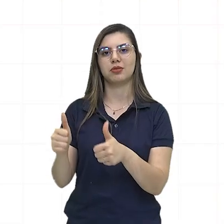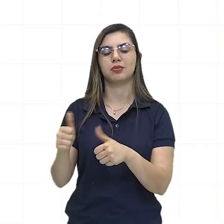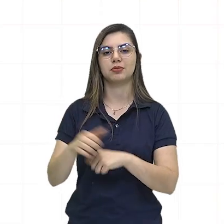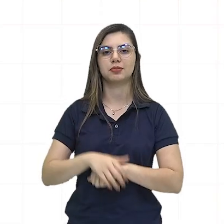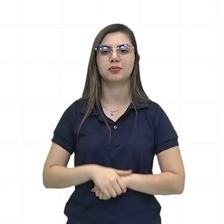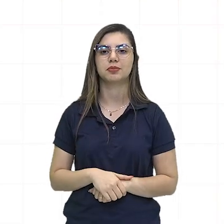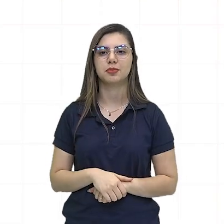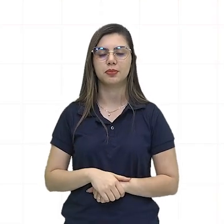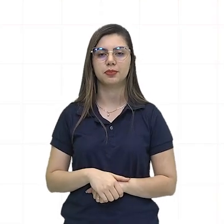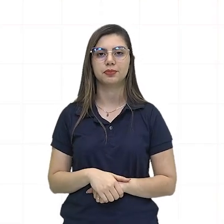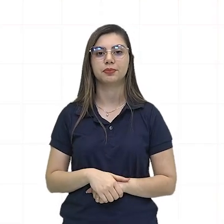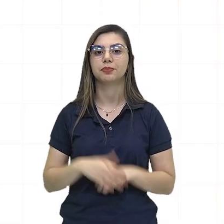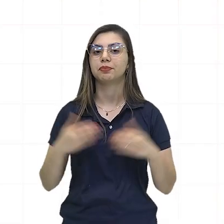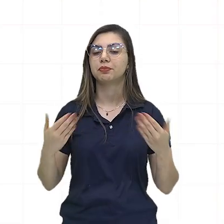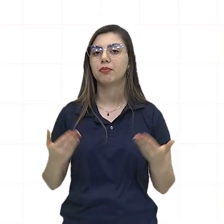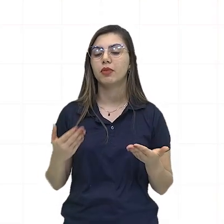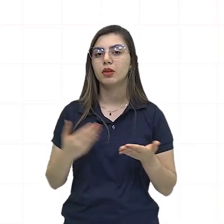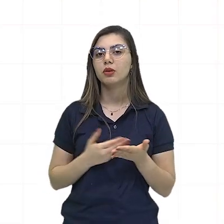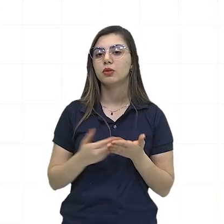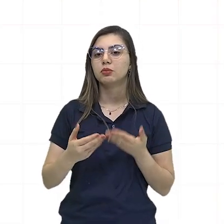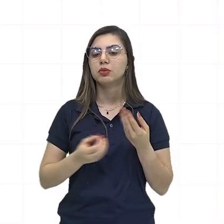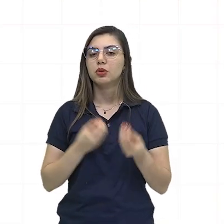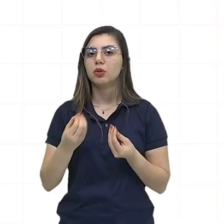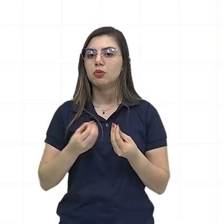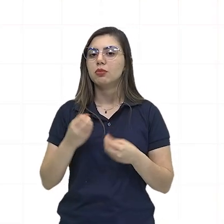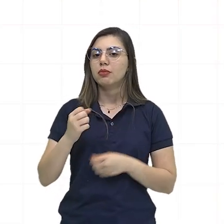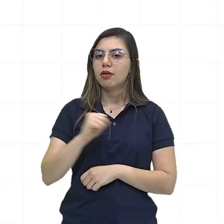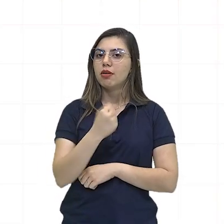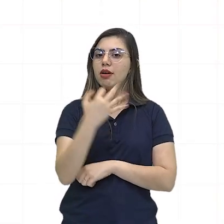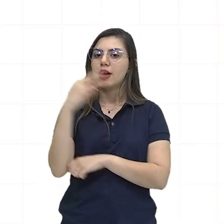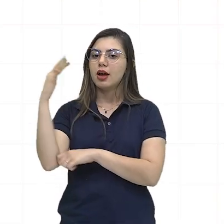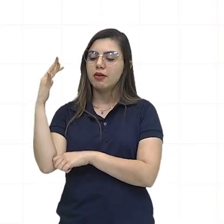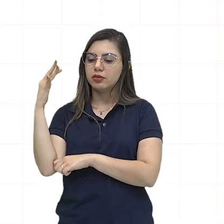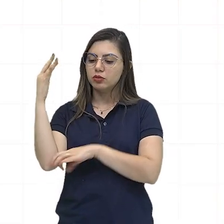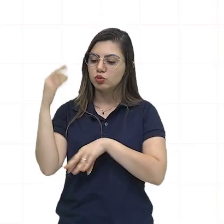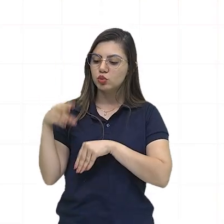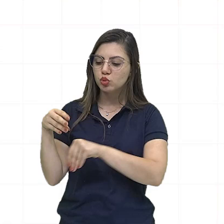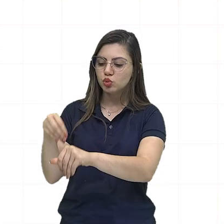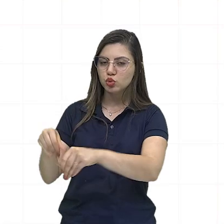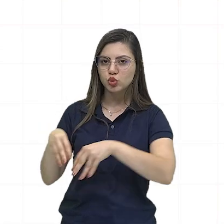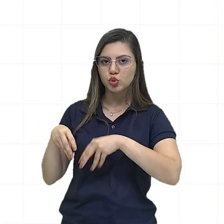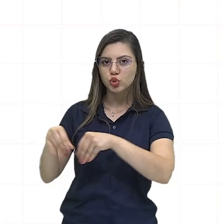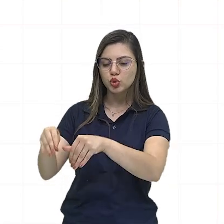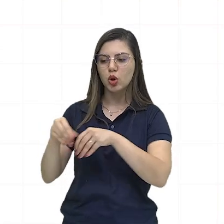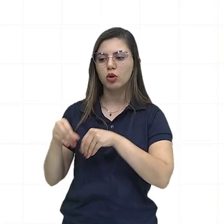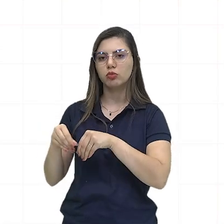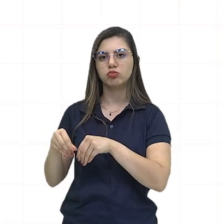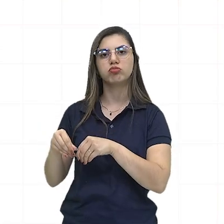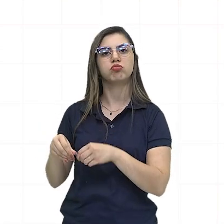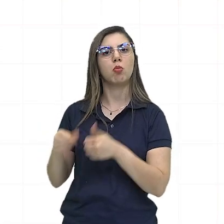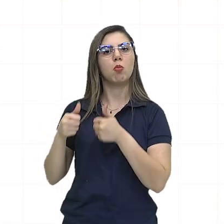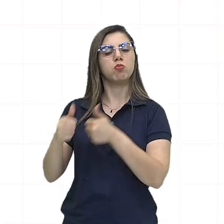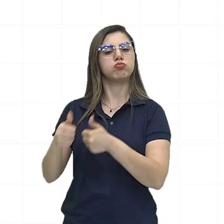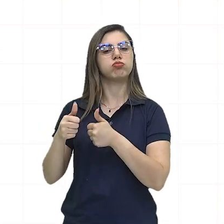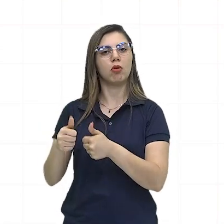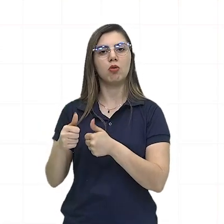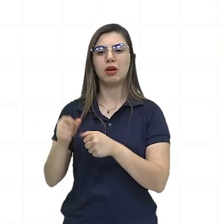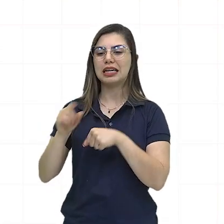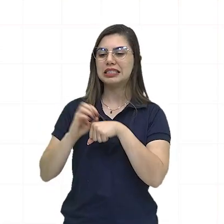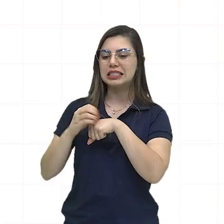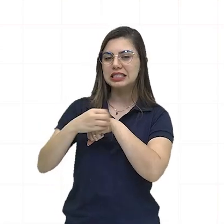árvores. Então, inicialmente, as árvores elas vão fortalecer o solo, vão proteger contra as pragas e